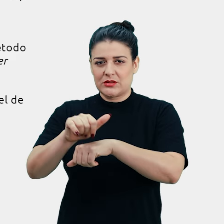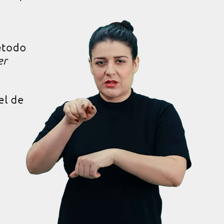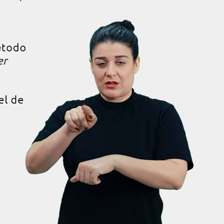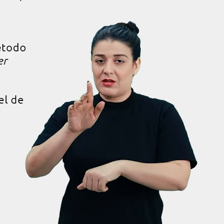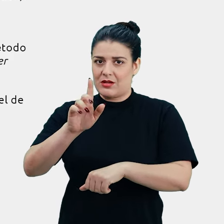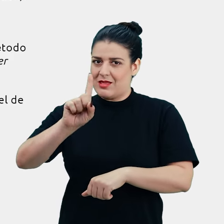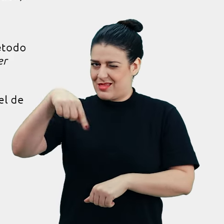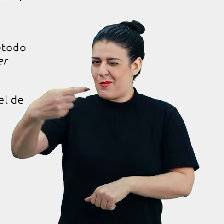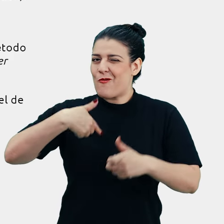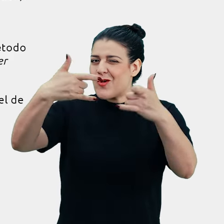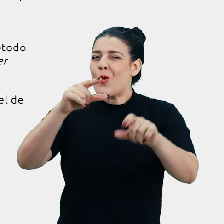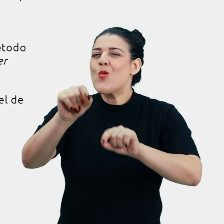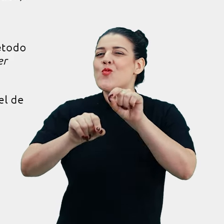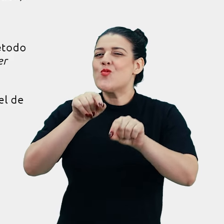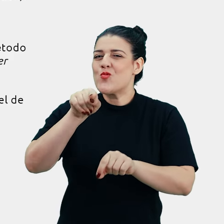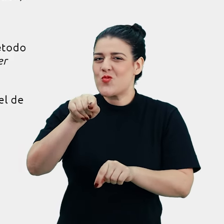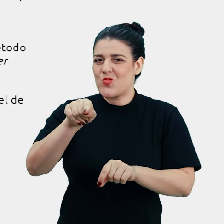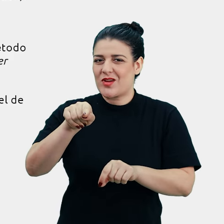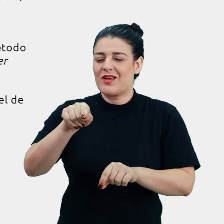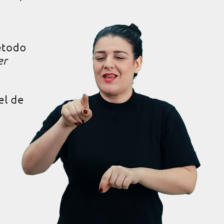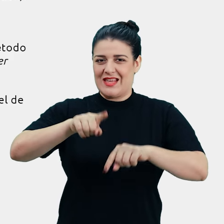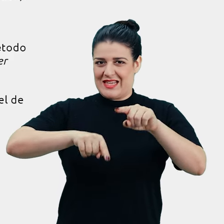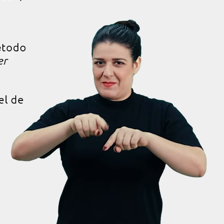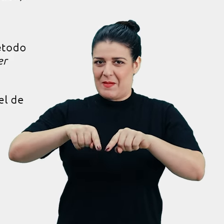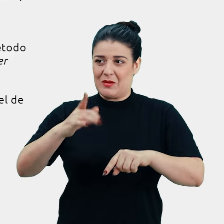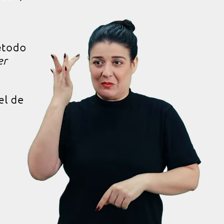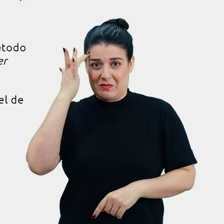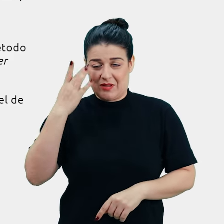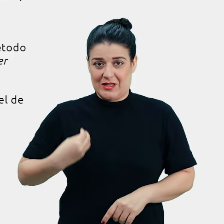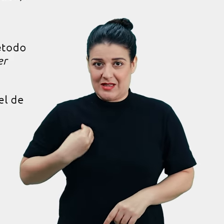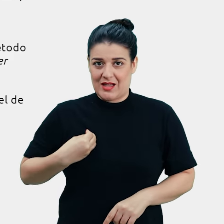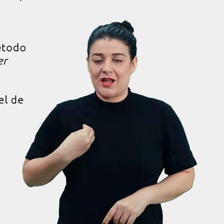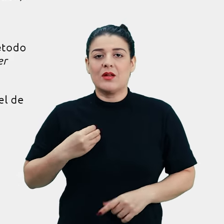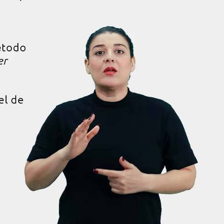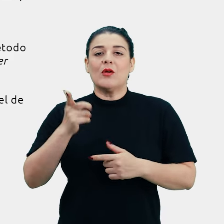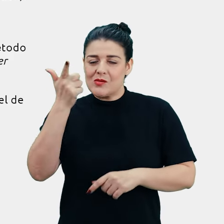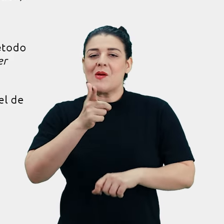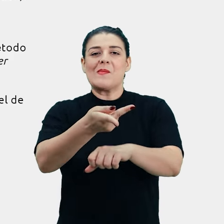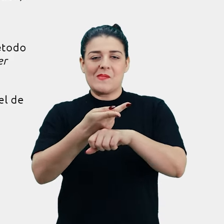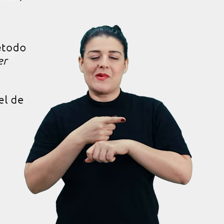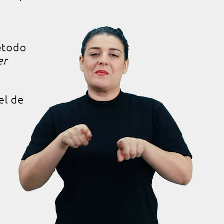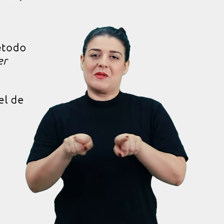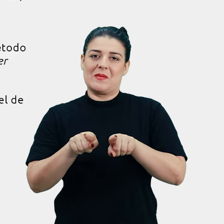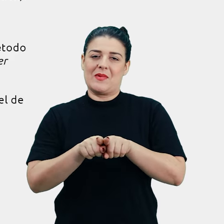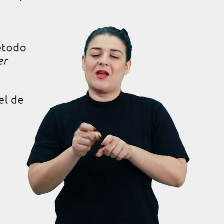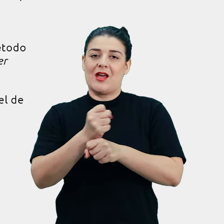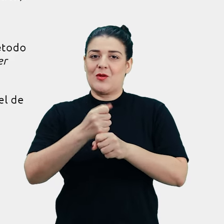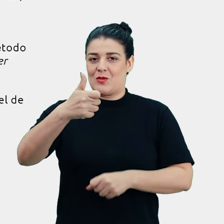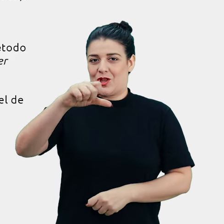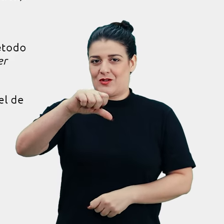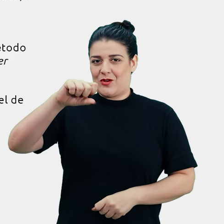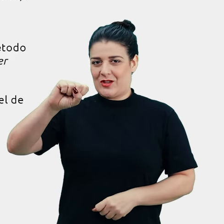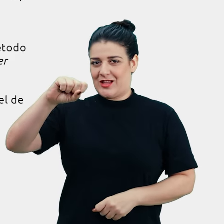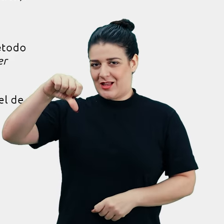já já eu vou explicar para vocês o que é o ion trap. E isso também conferiu a eles um prêmio Nobel de Física em